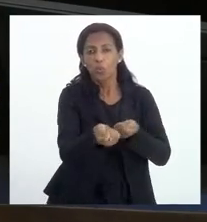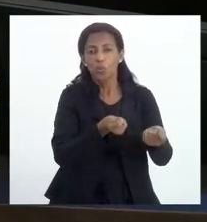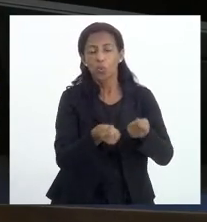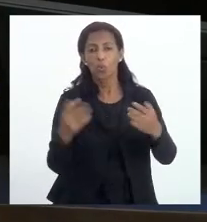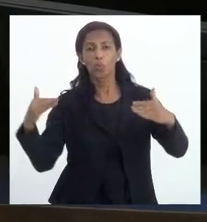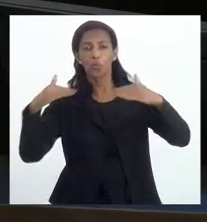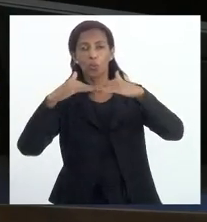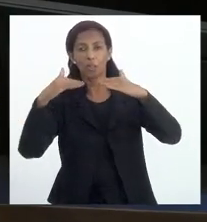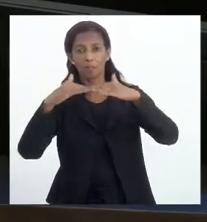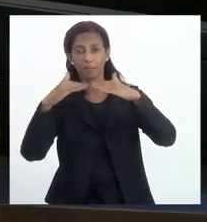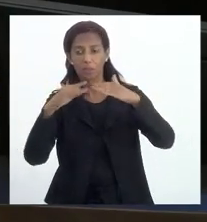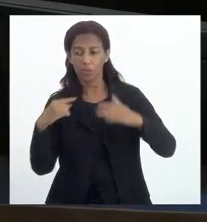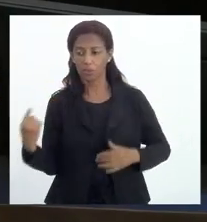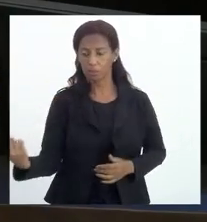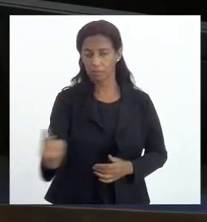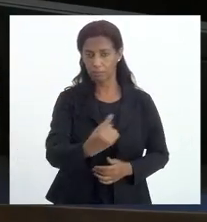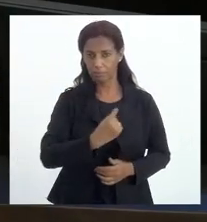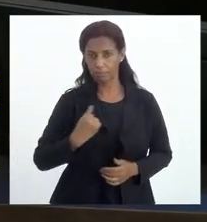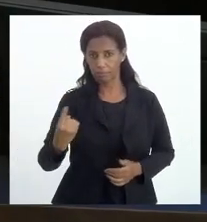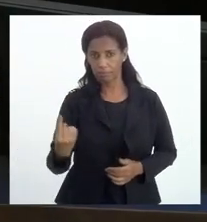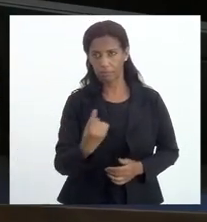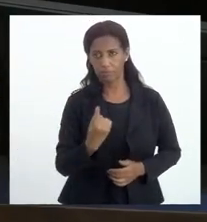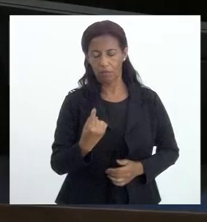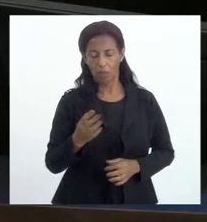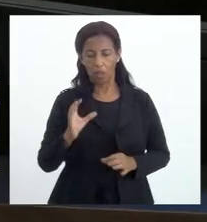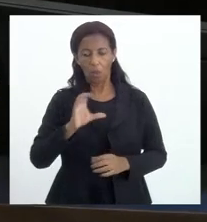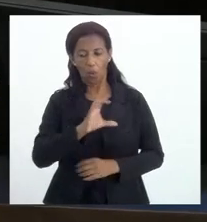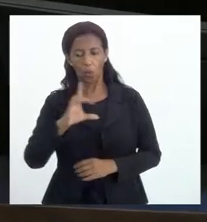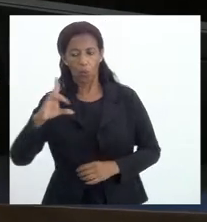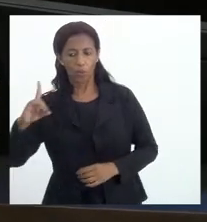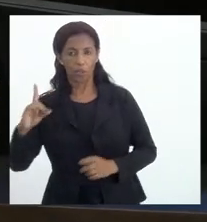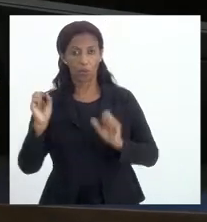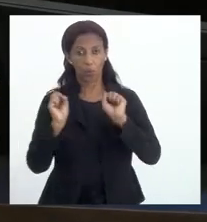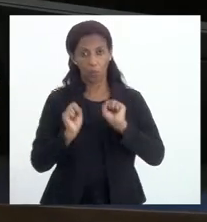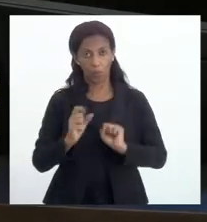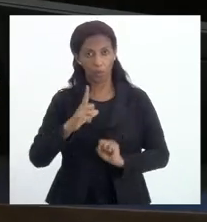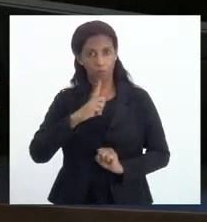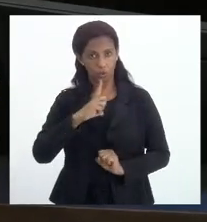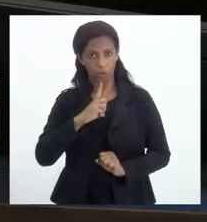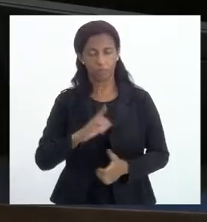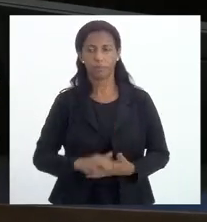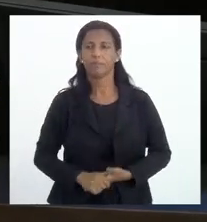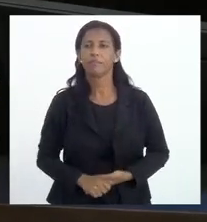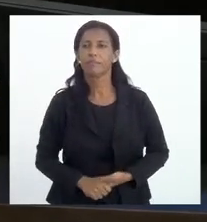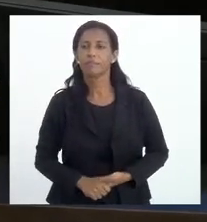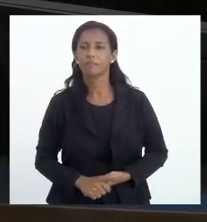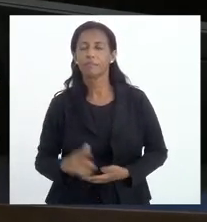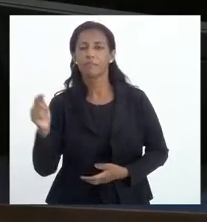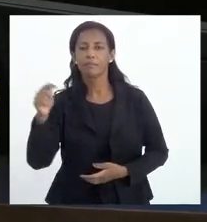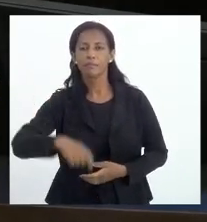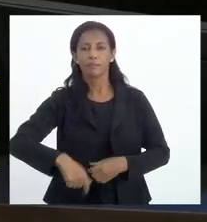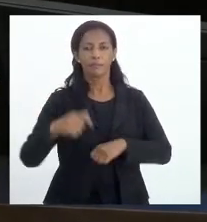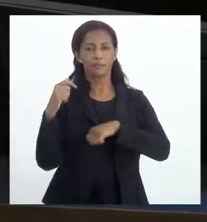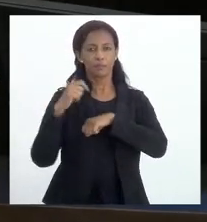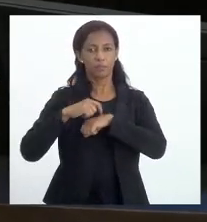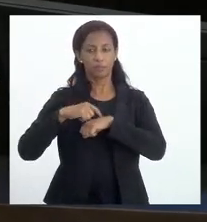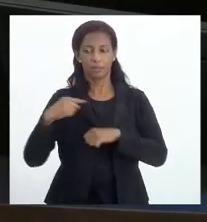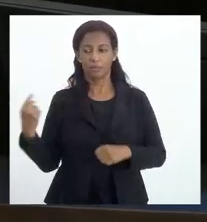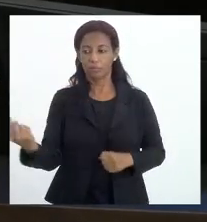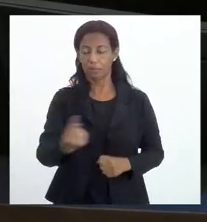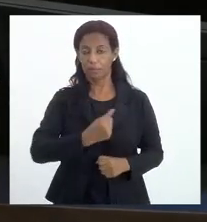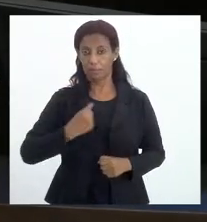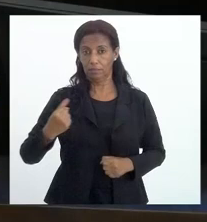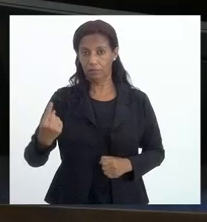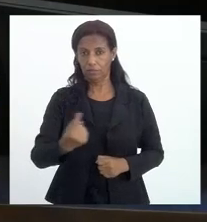os limites que nós, ordenadores, podemos ter. Nesse momento em que nós